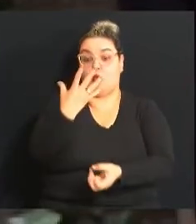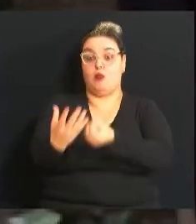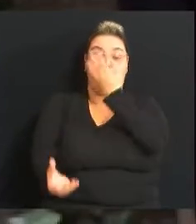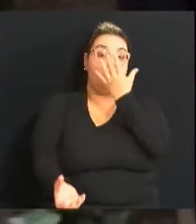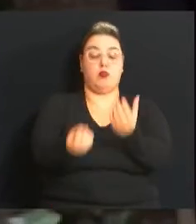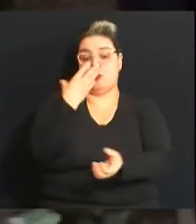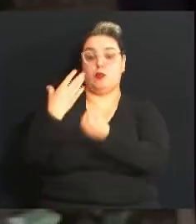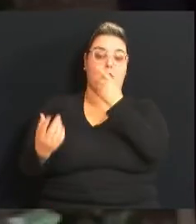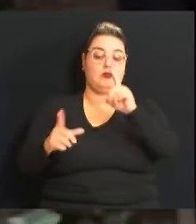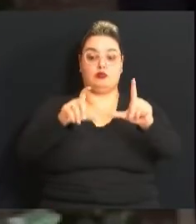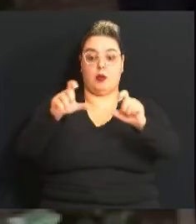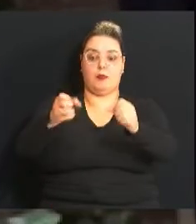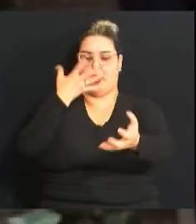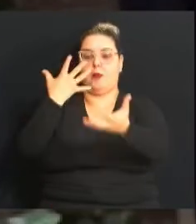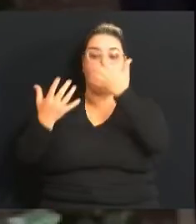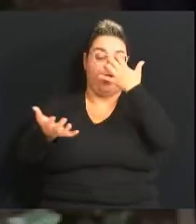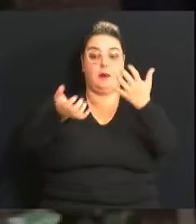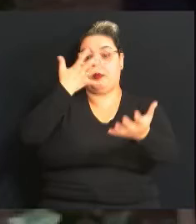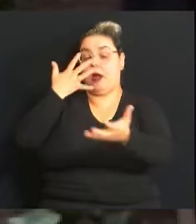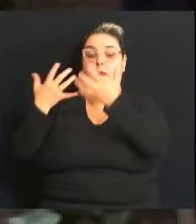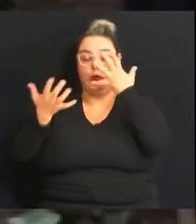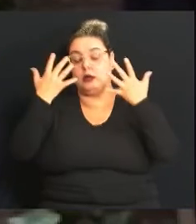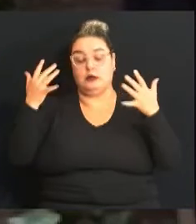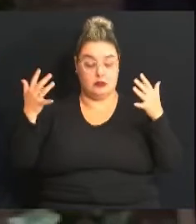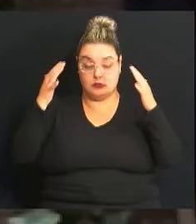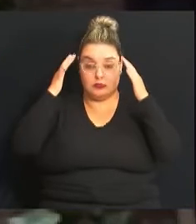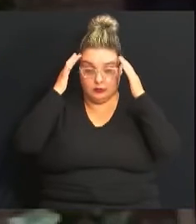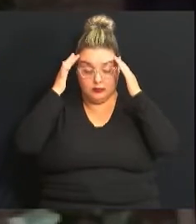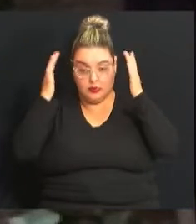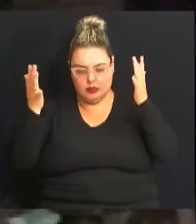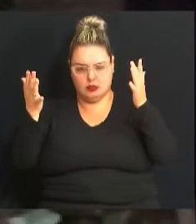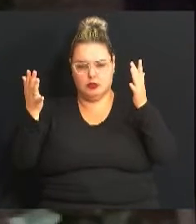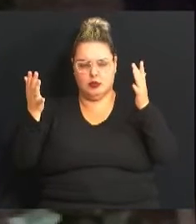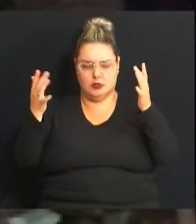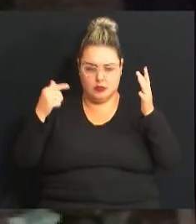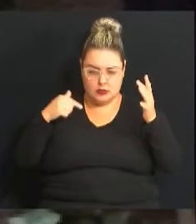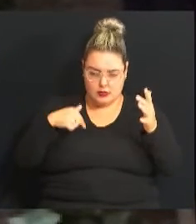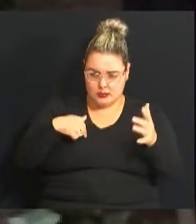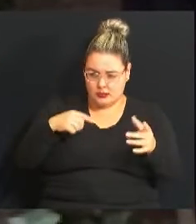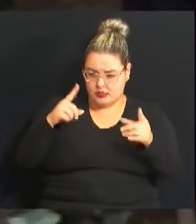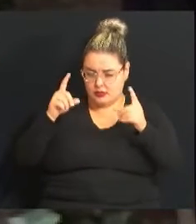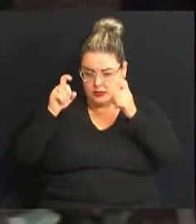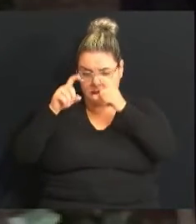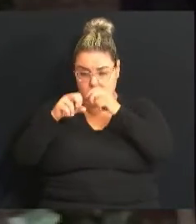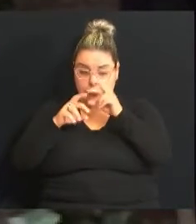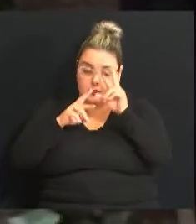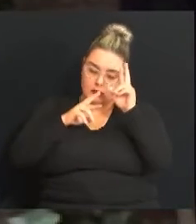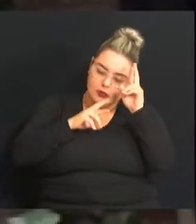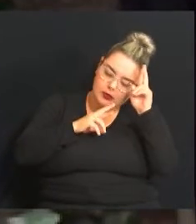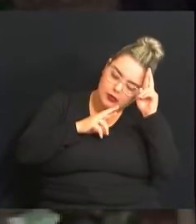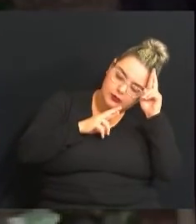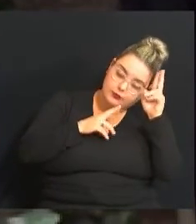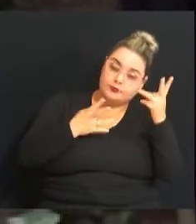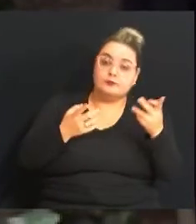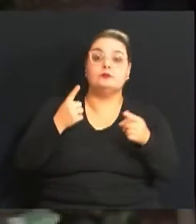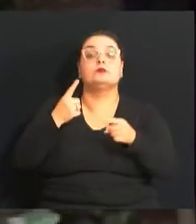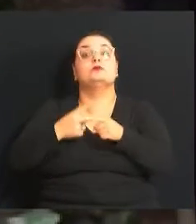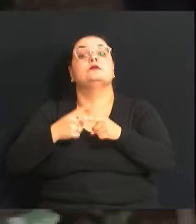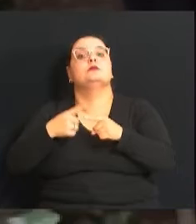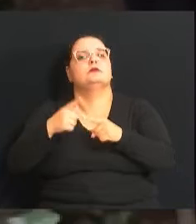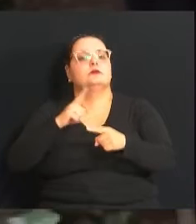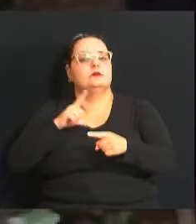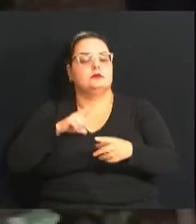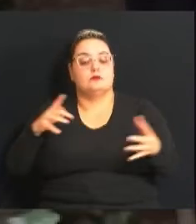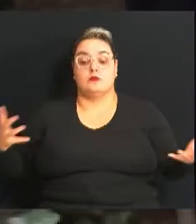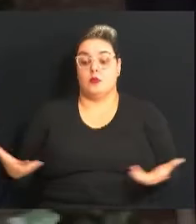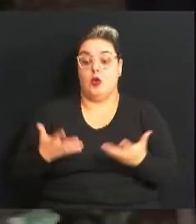imagens, e tanto que as pessoas têm muitas queixas quanto à dificuldade de dormir, porque existe uma